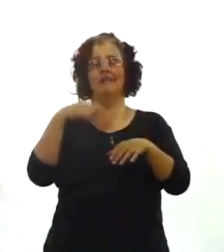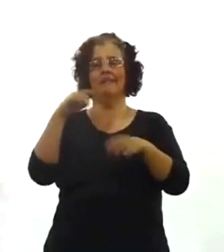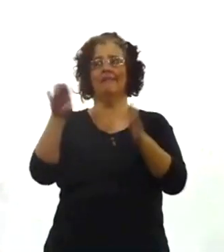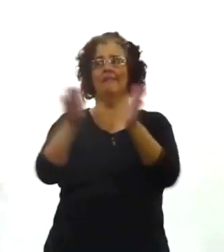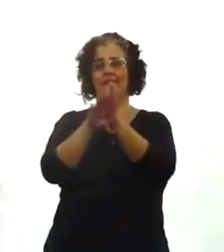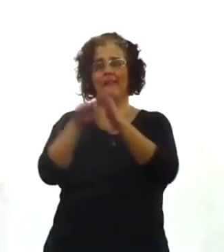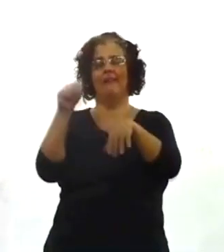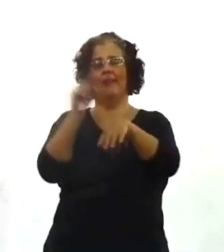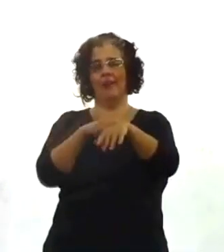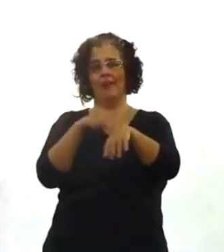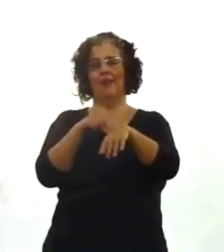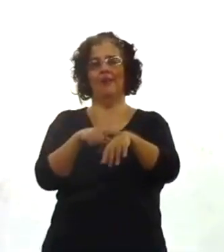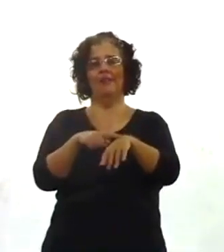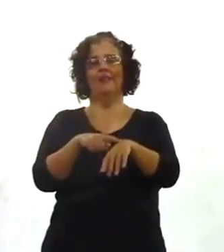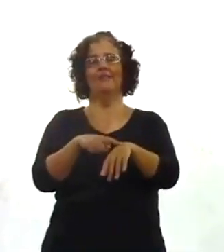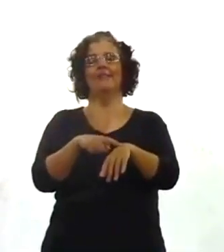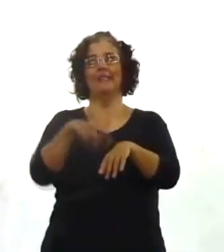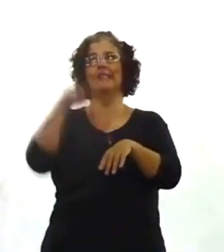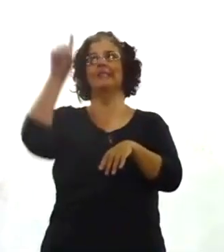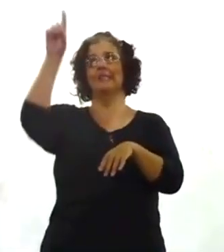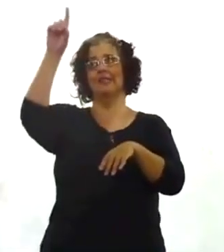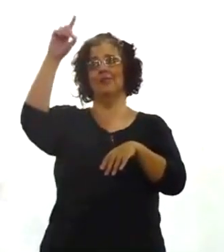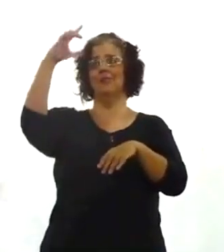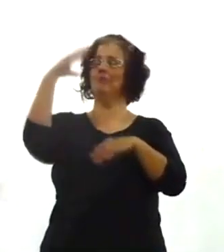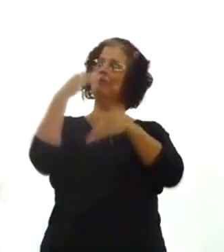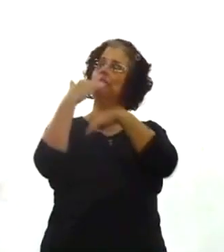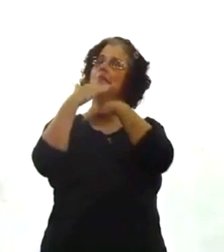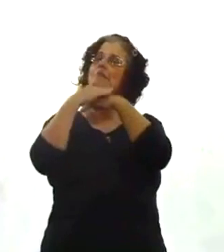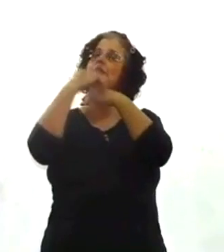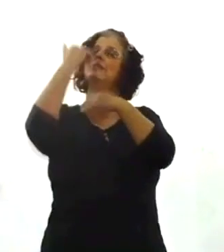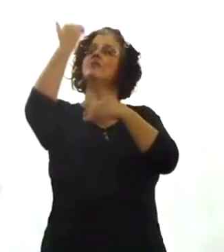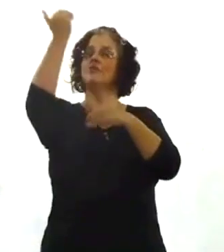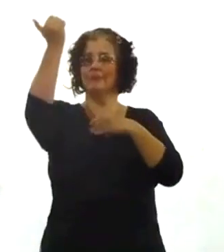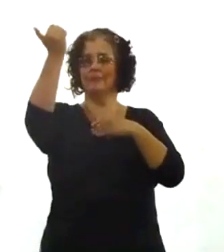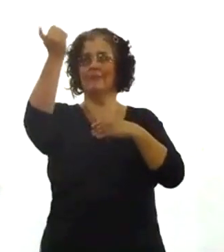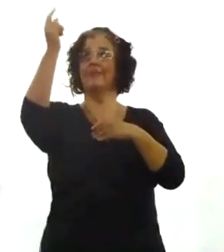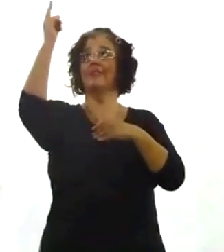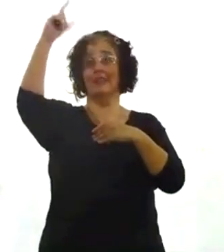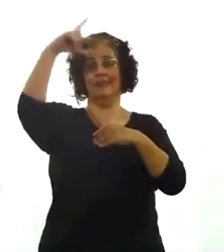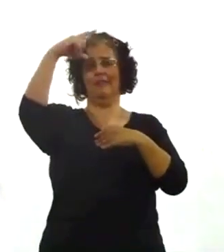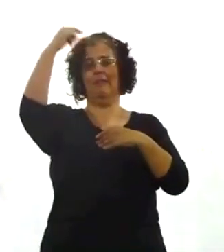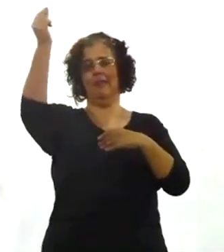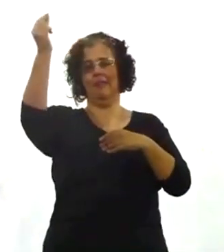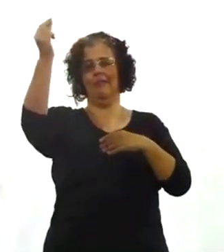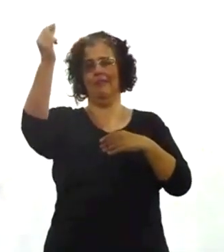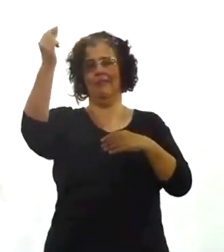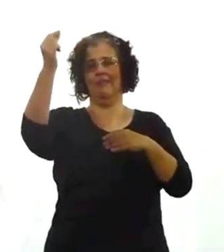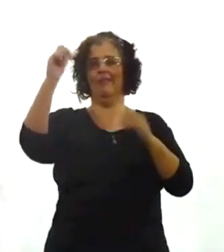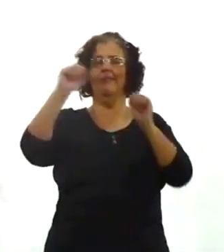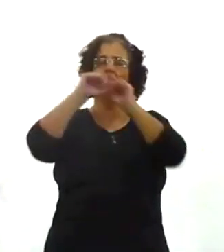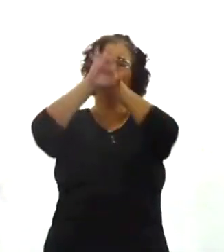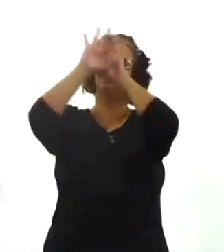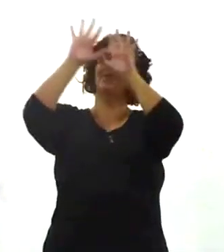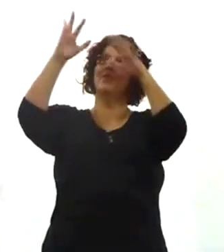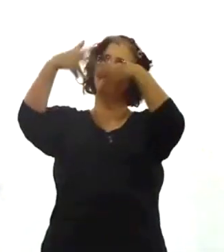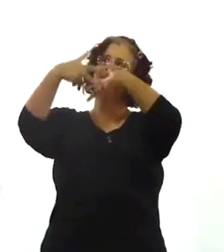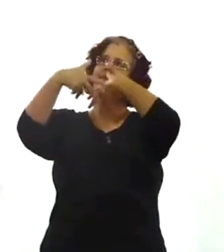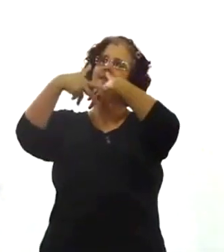ele quiser, a hora que ele já escolheu para ser glorificado nos